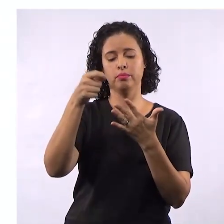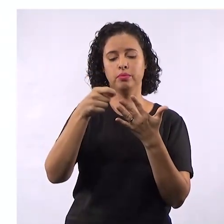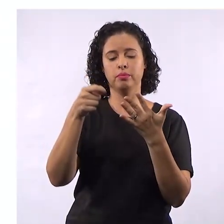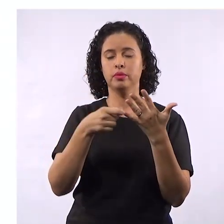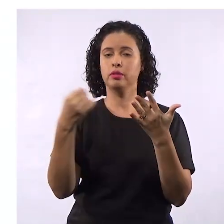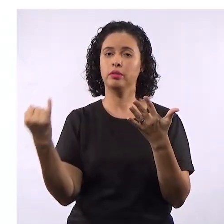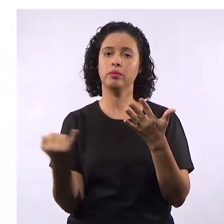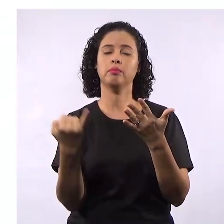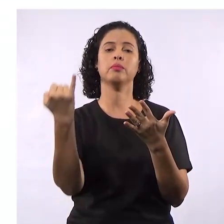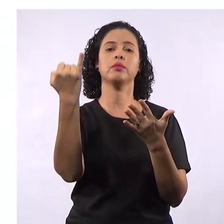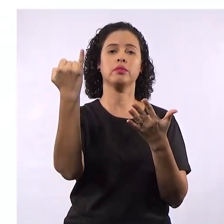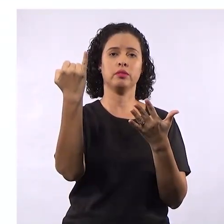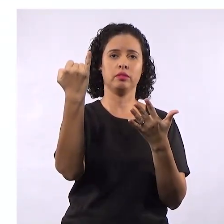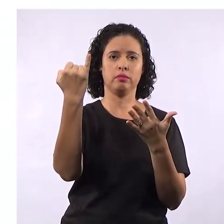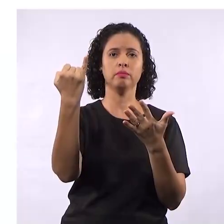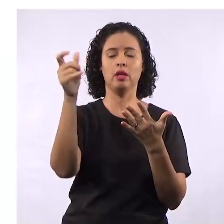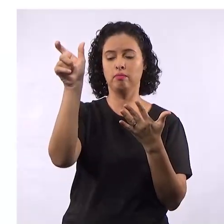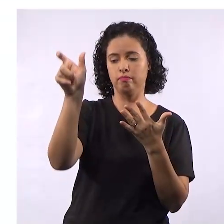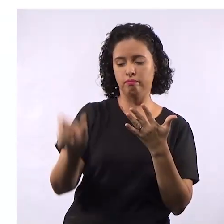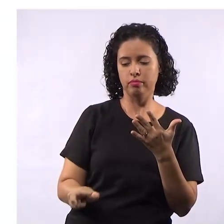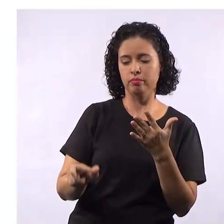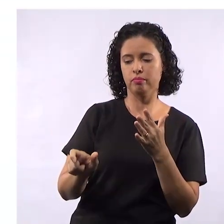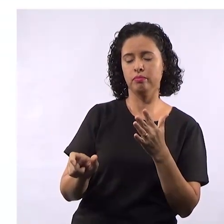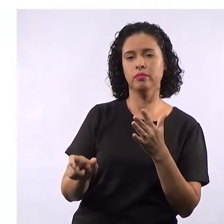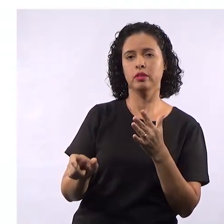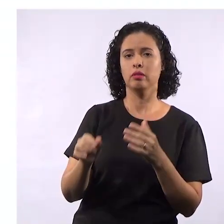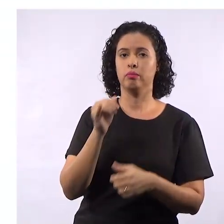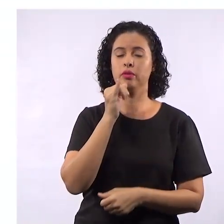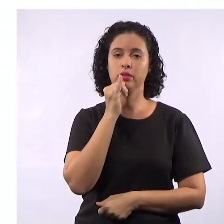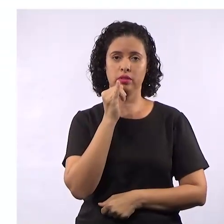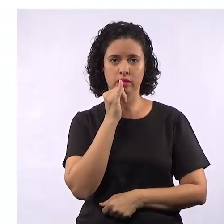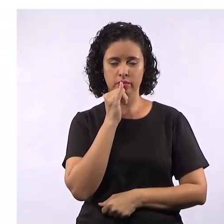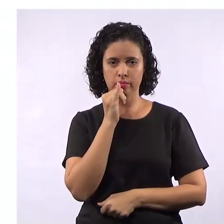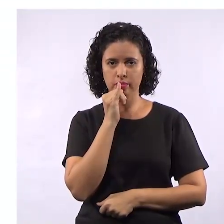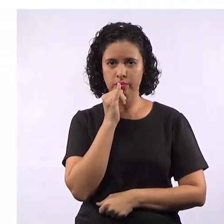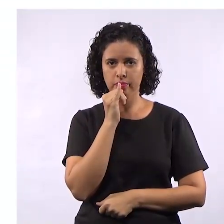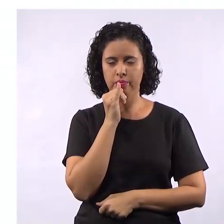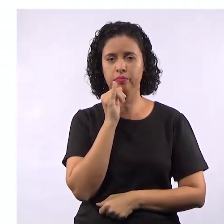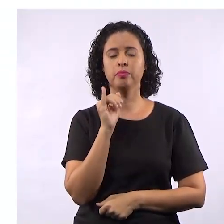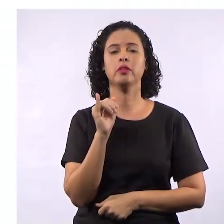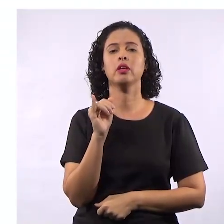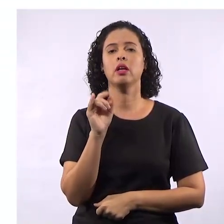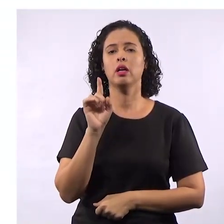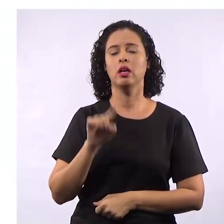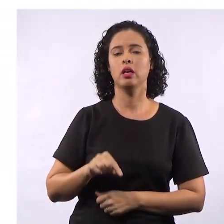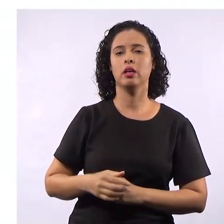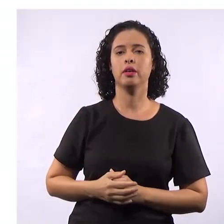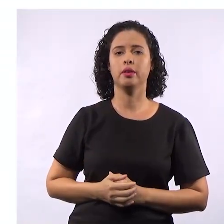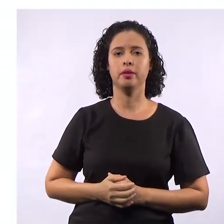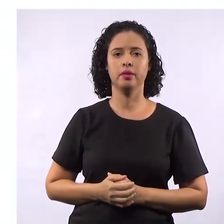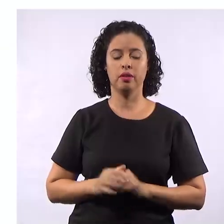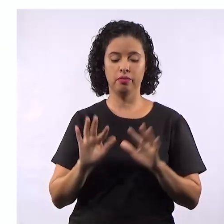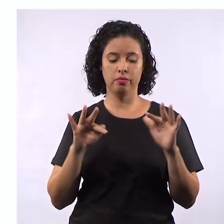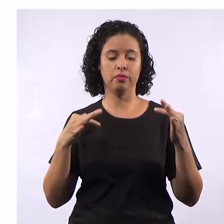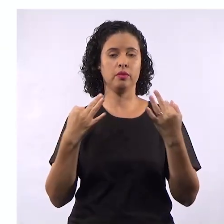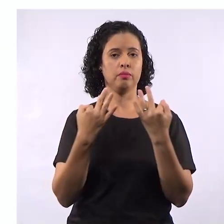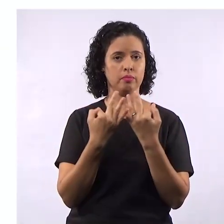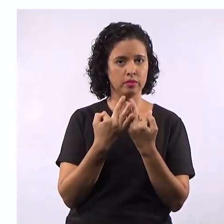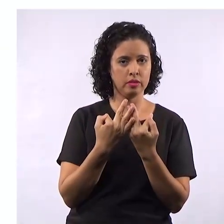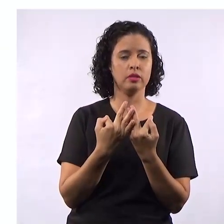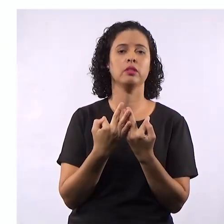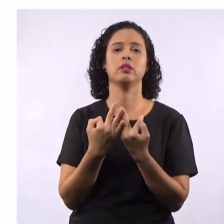uma personalidade civil, nasceu com vida, respirou, inclusive é muito comum ter autópsias para